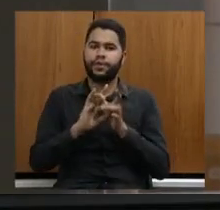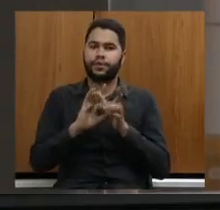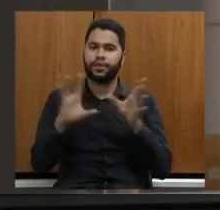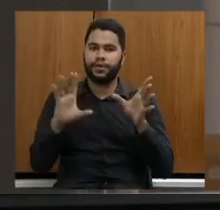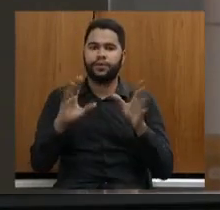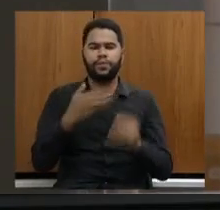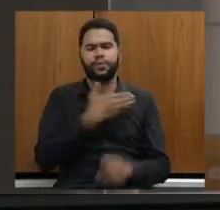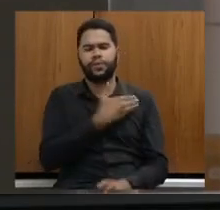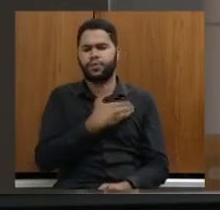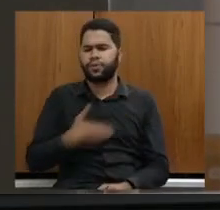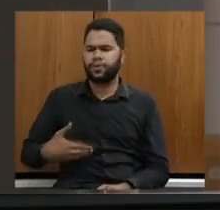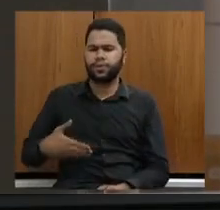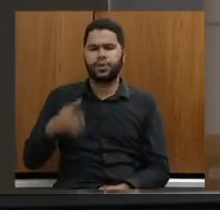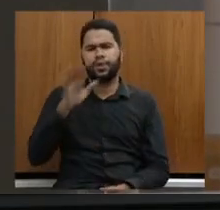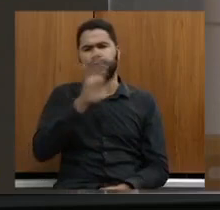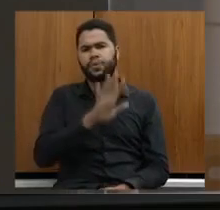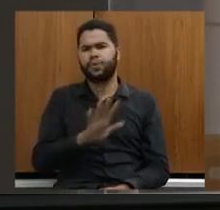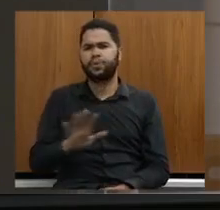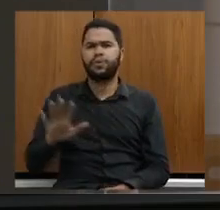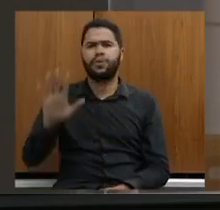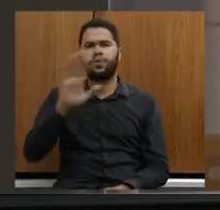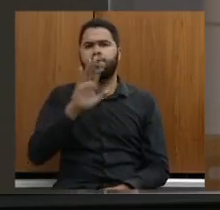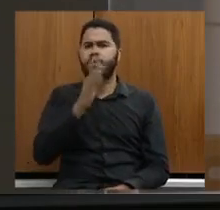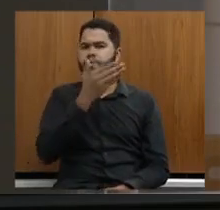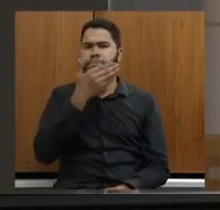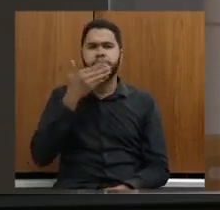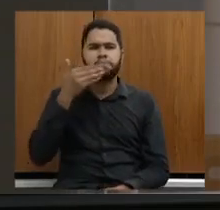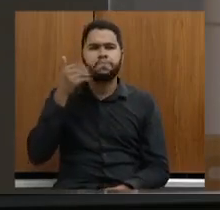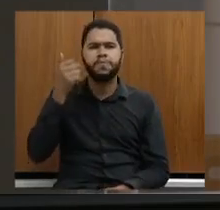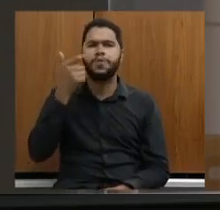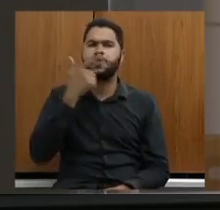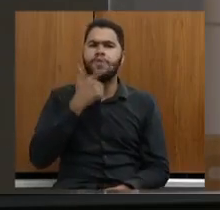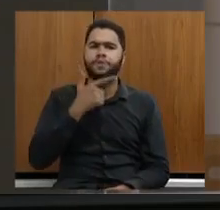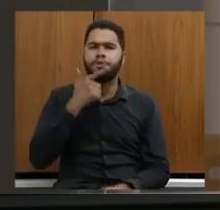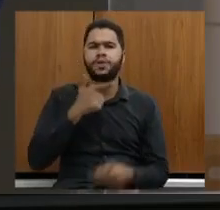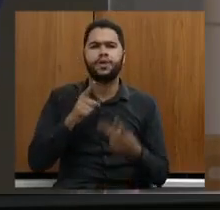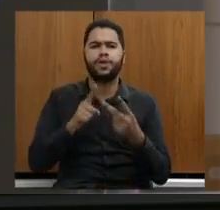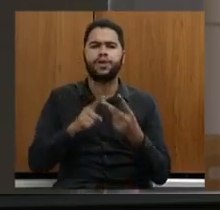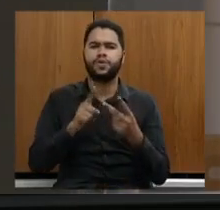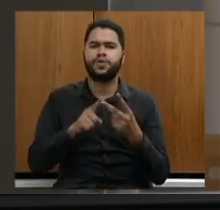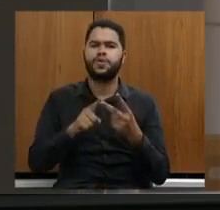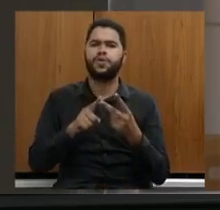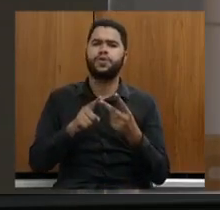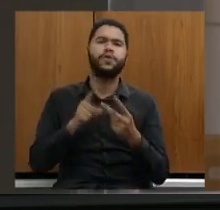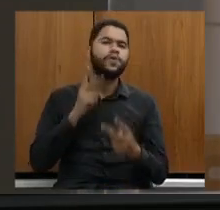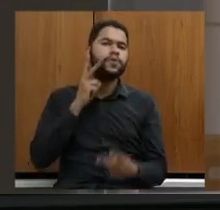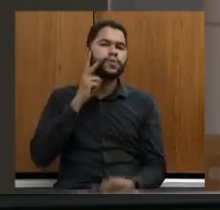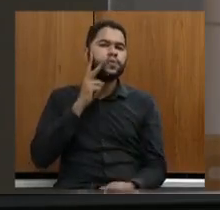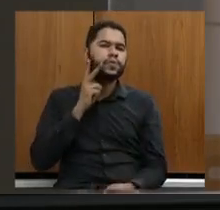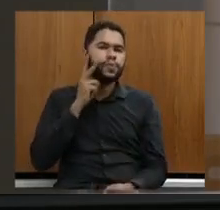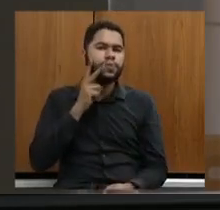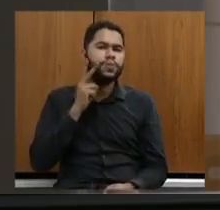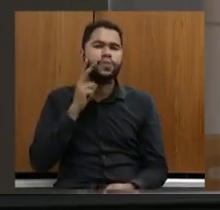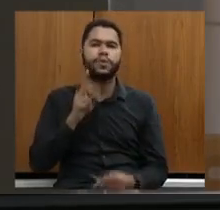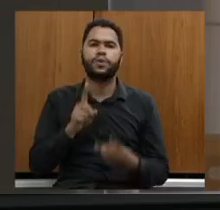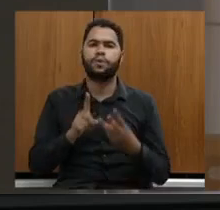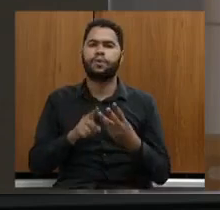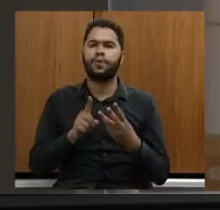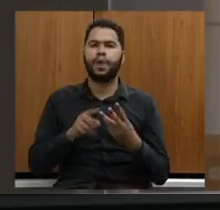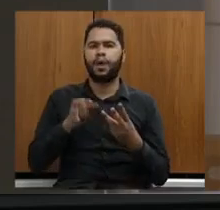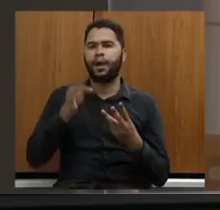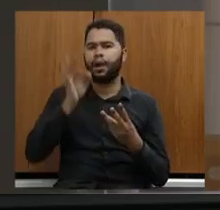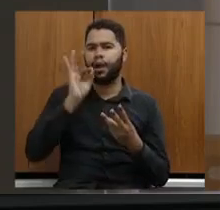estar aí o estado inteiro trazendo os melhores Queijos os melhores videos os melhores cafés